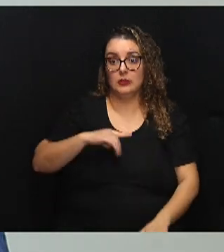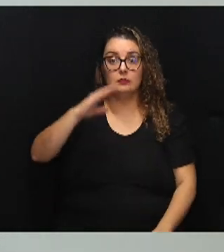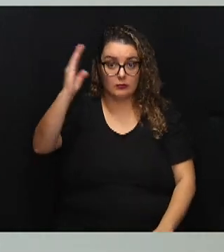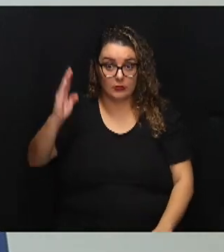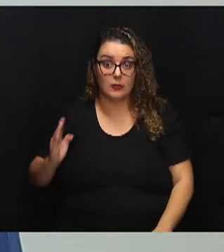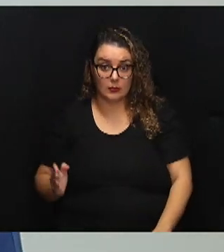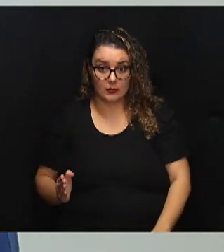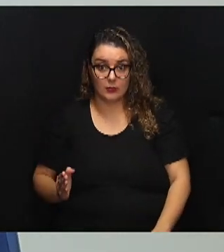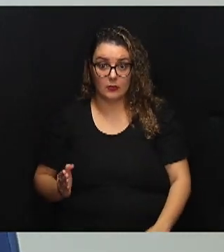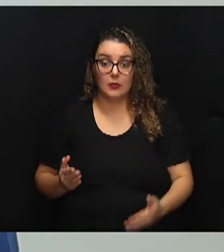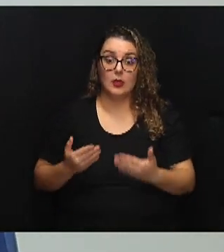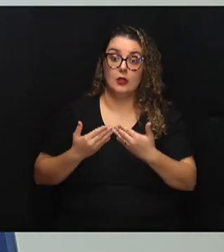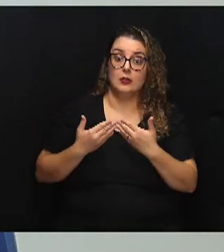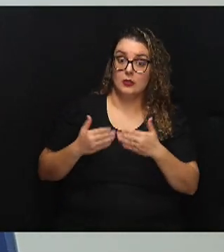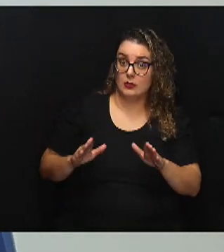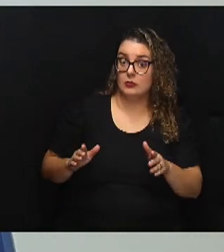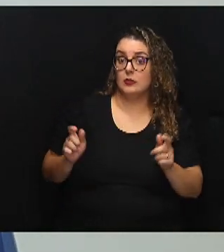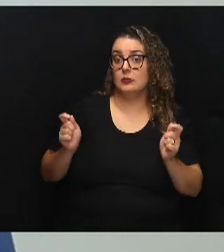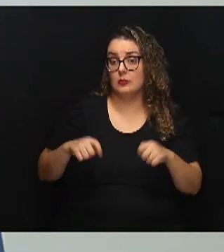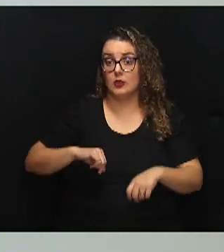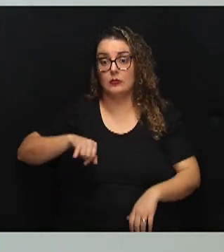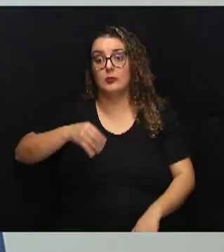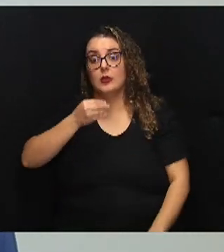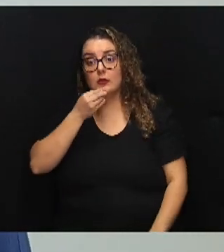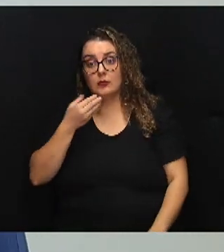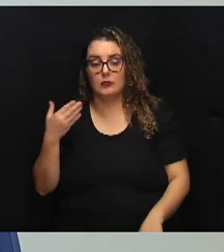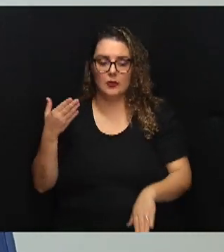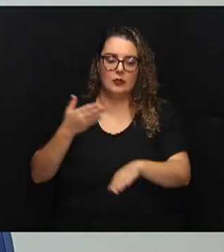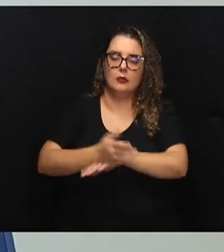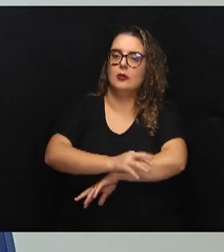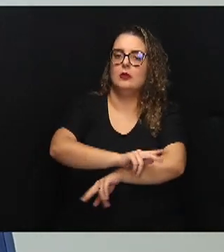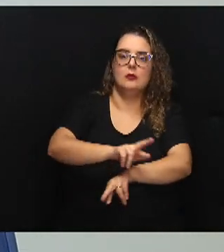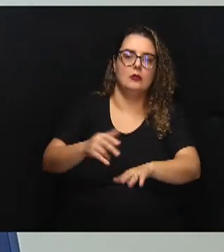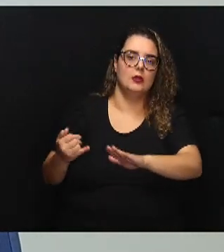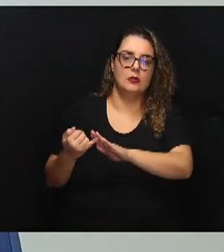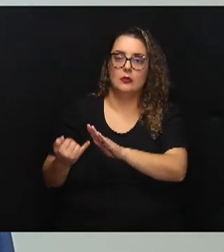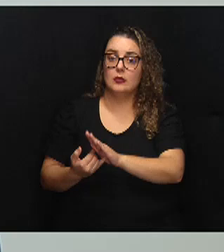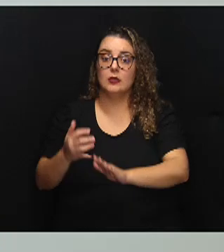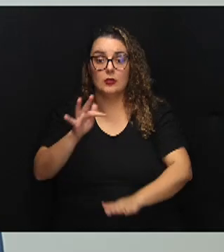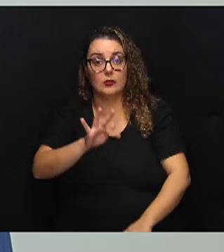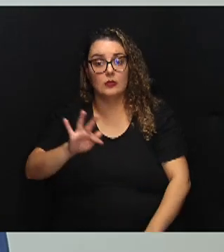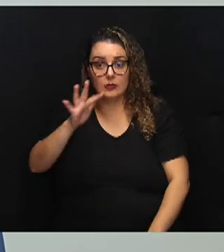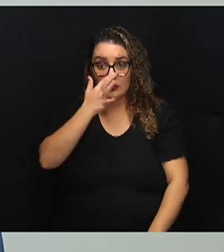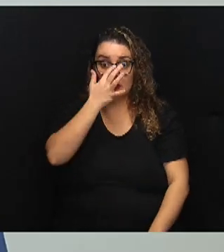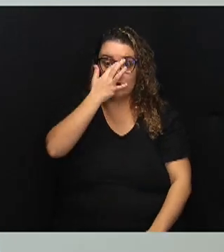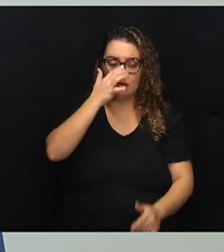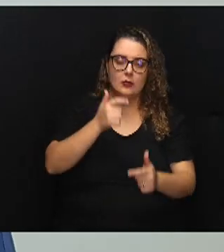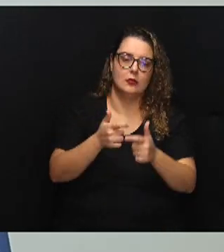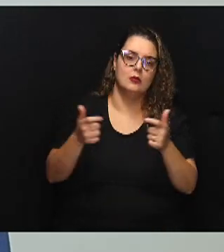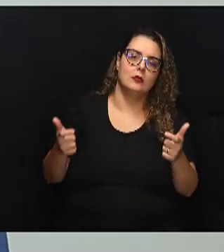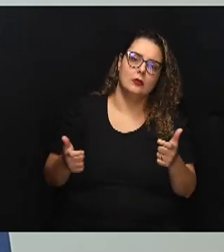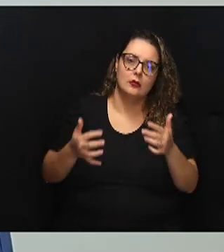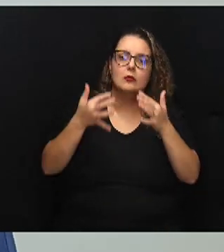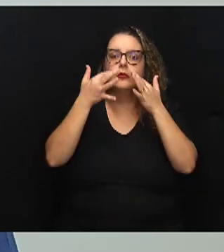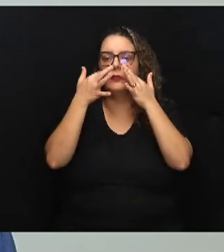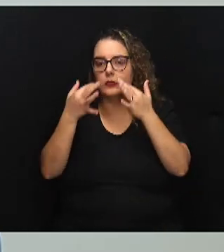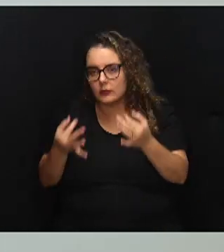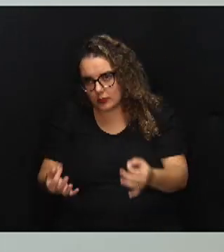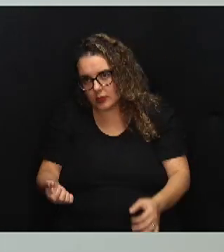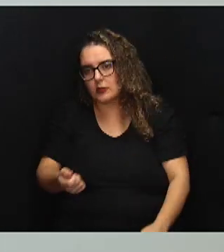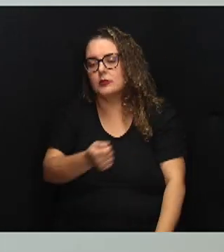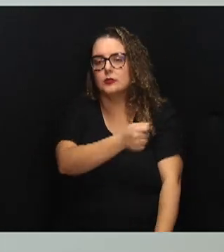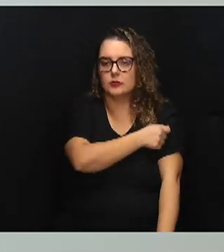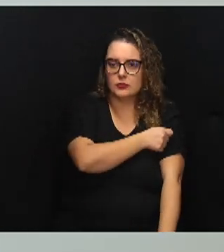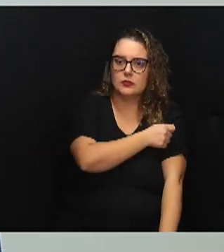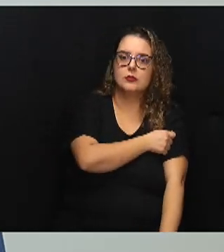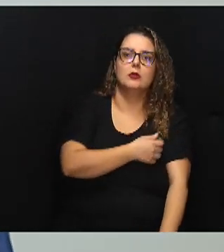que abre espaço e oportunidade para ingresso em muitas instituições federais, o que aumenta aí as atenções dos alunos, que aumenta